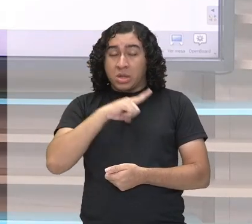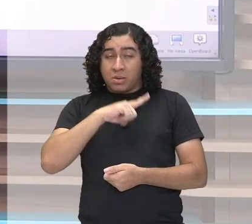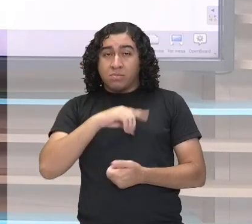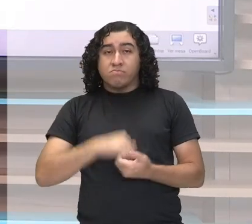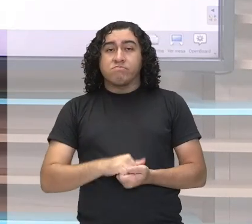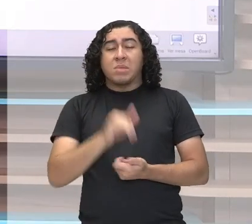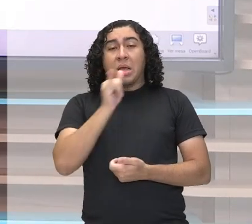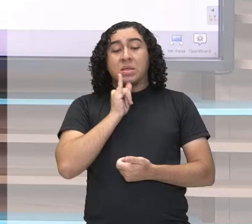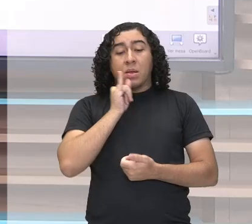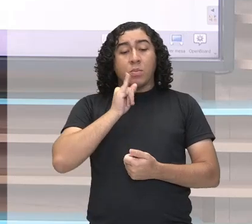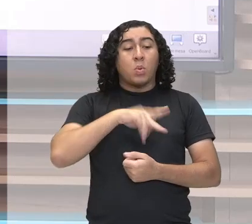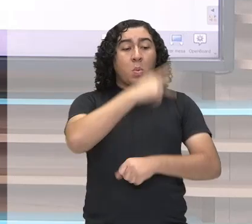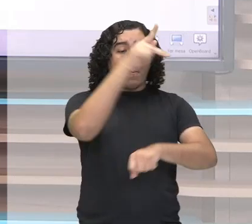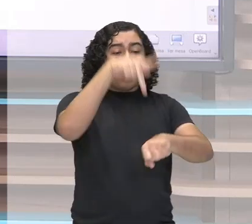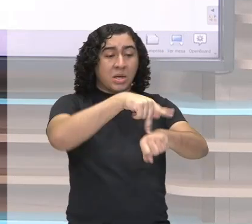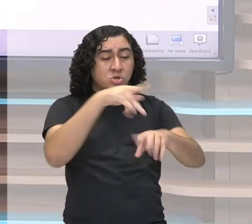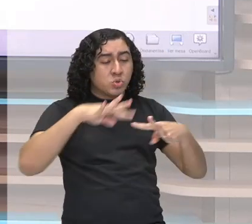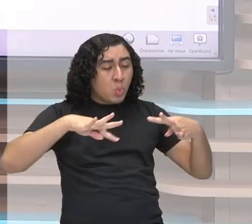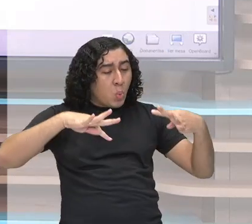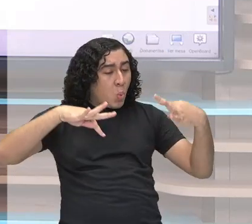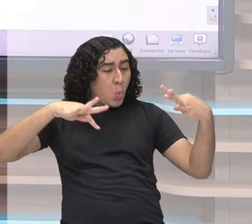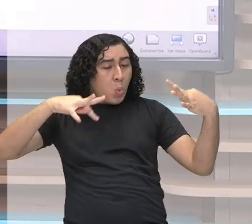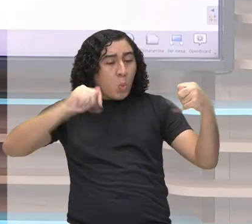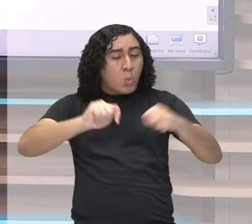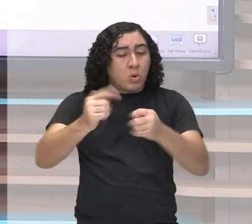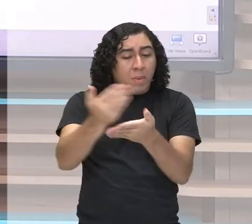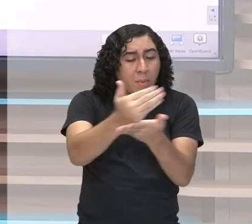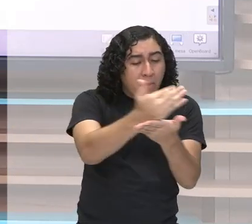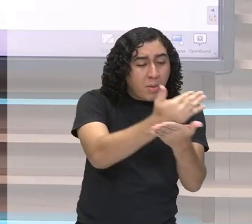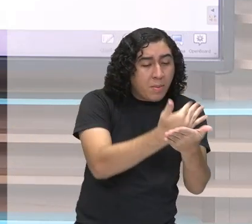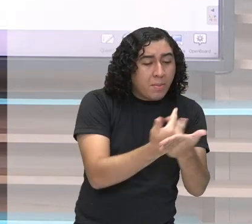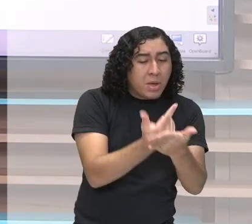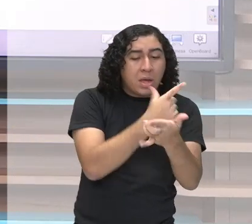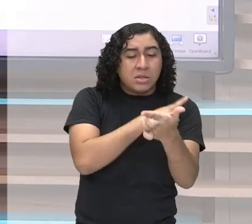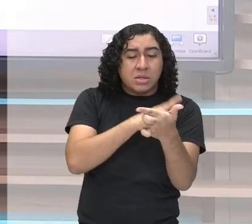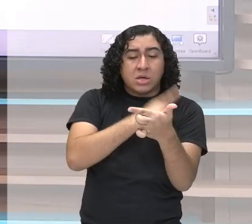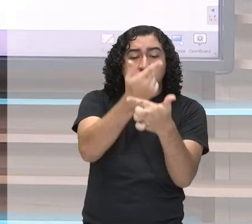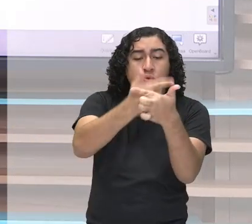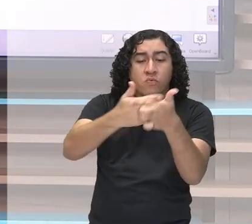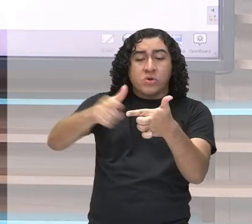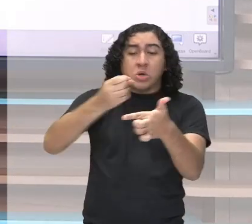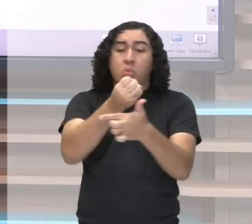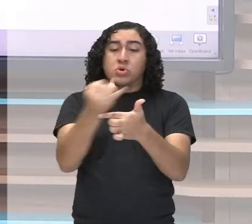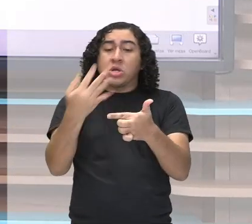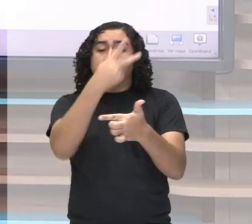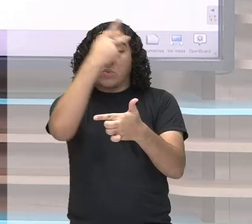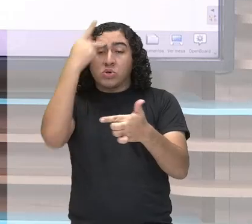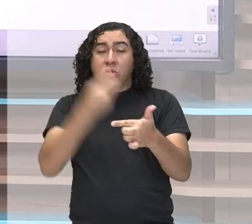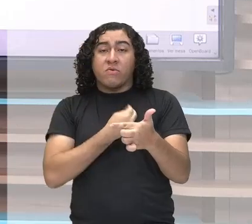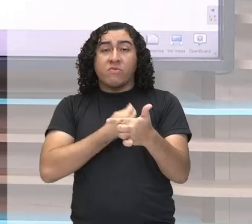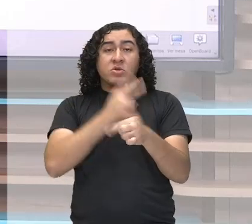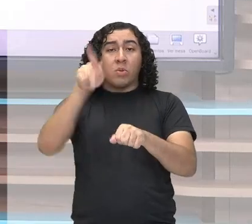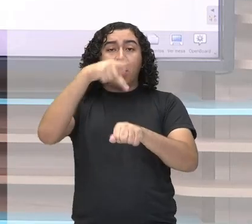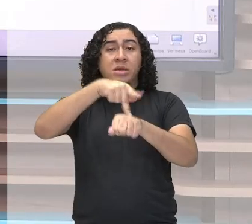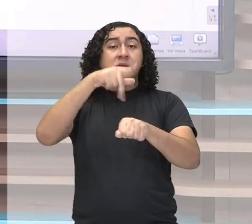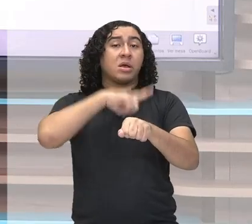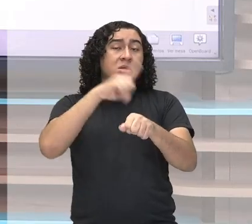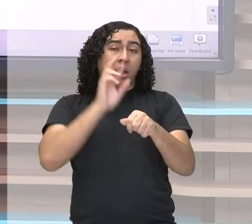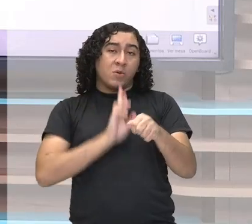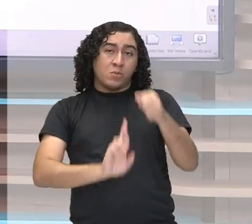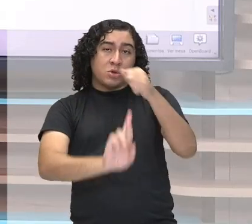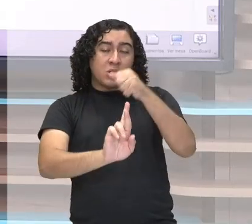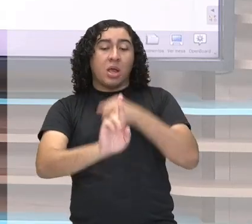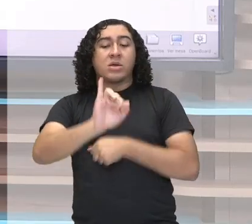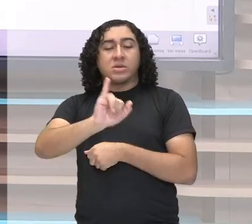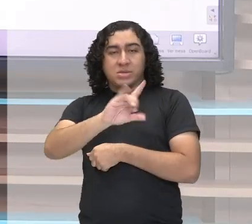tudo que aquele país produziu e aí você divide pela população até chegar ali ao cálculo do IDH, tá bom? Falamos também